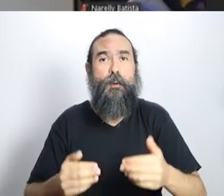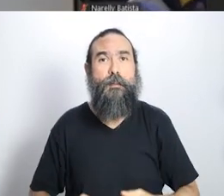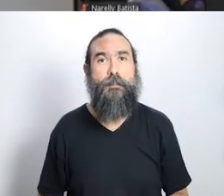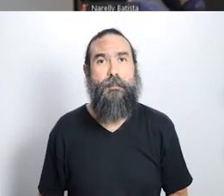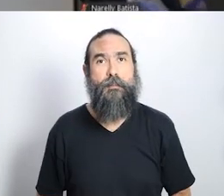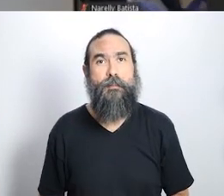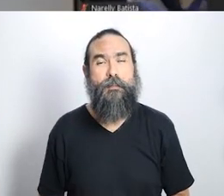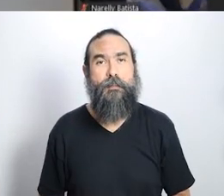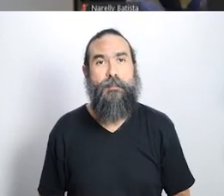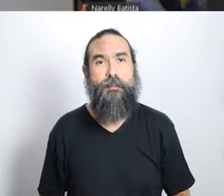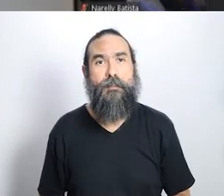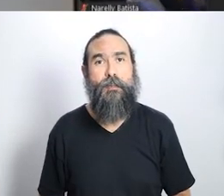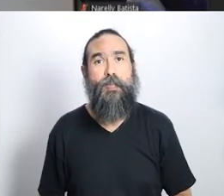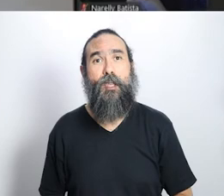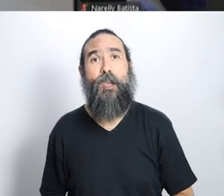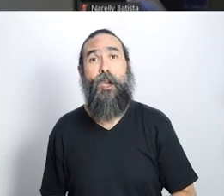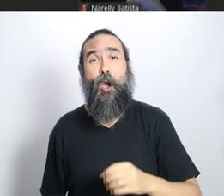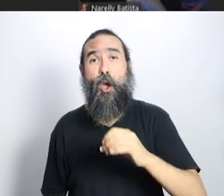favor.